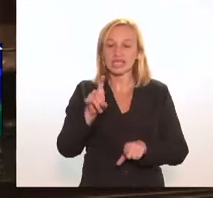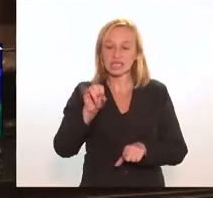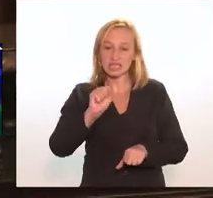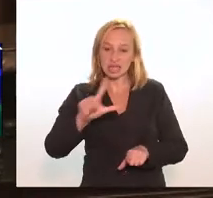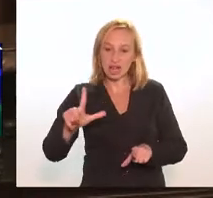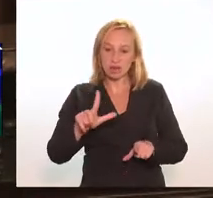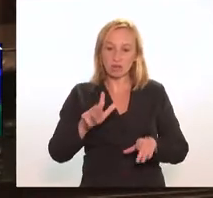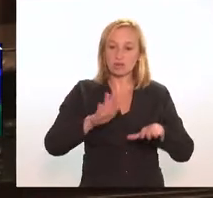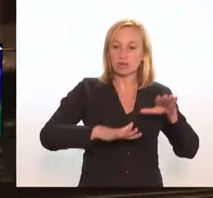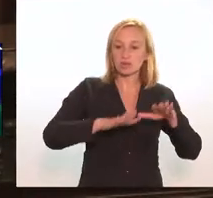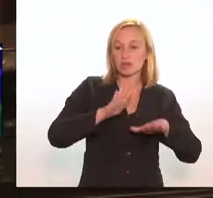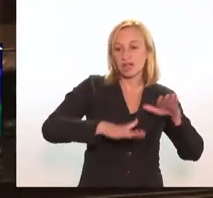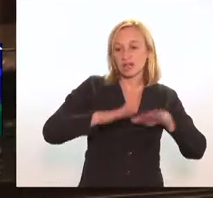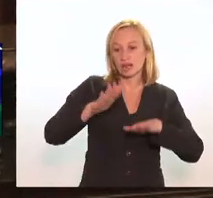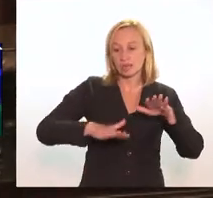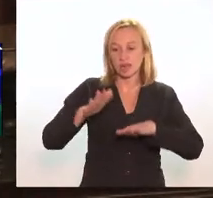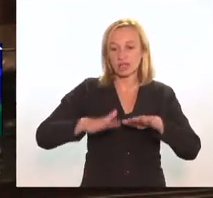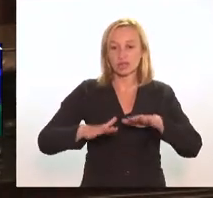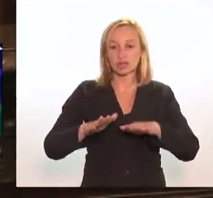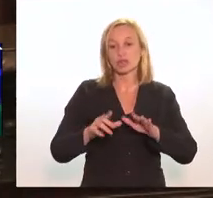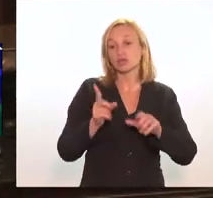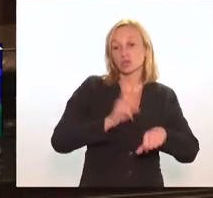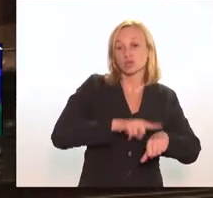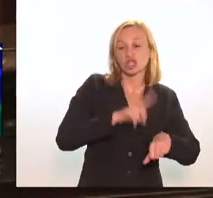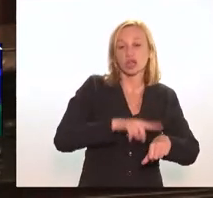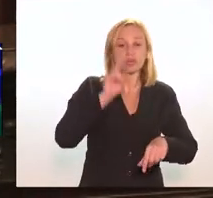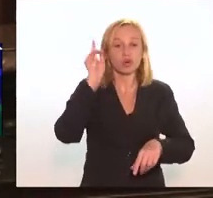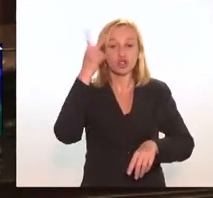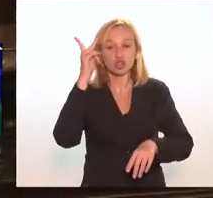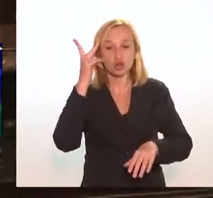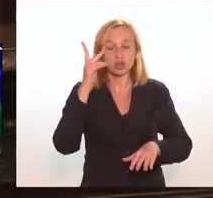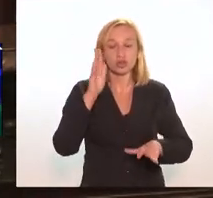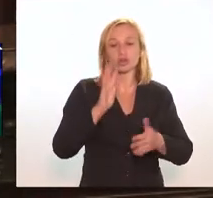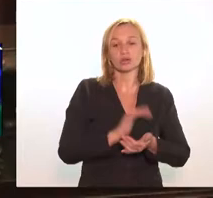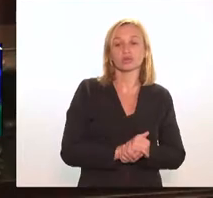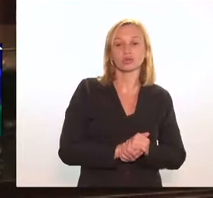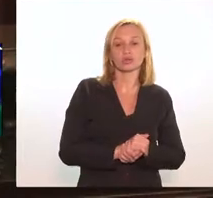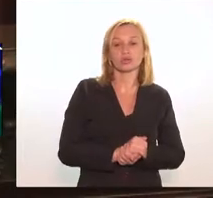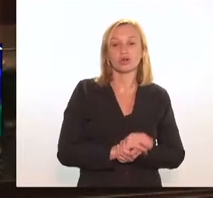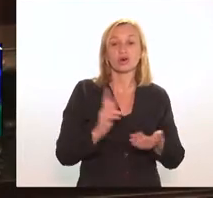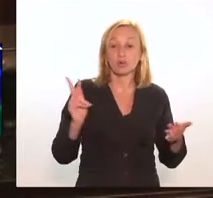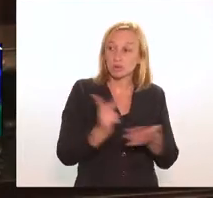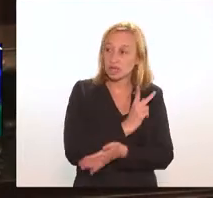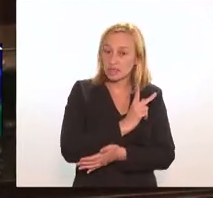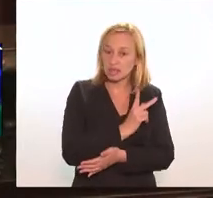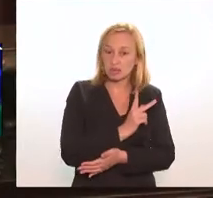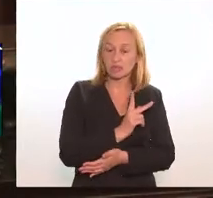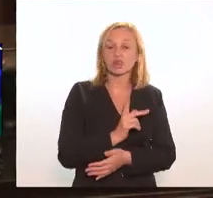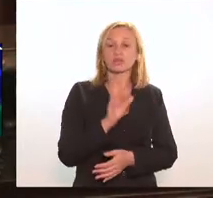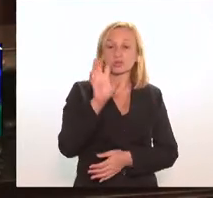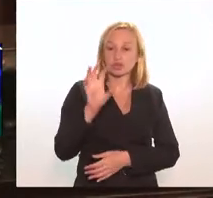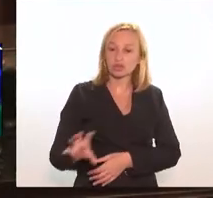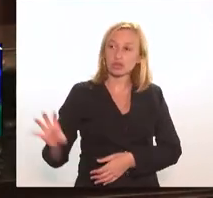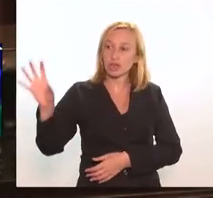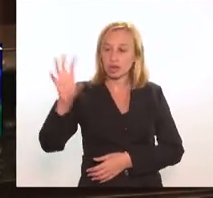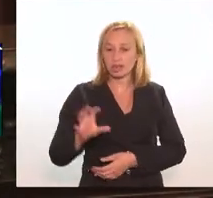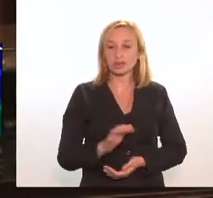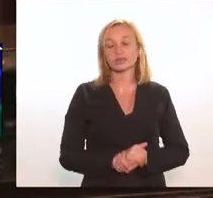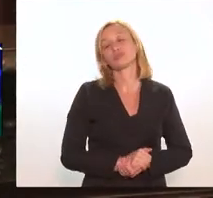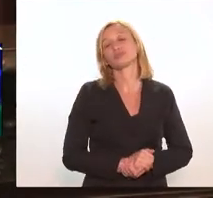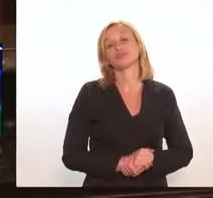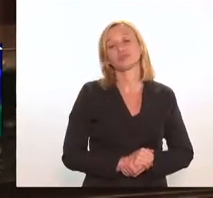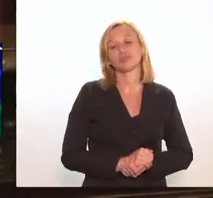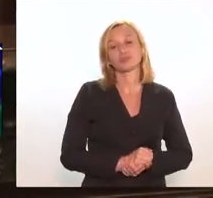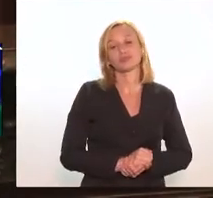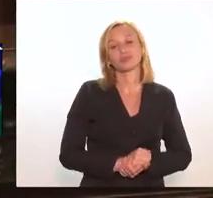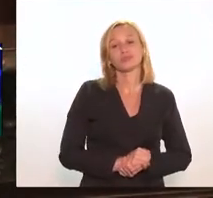com o tempo histórico, de acordo com as circunstâncias e especificidades regionais, de acordo